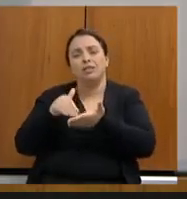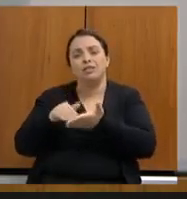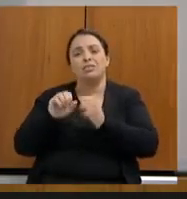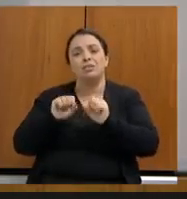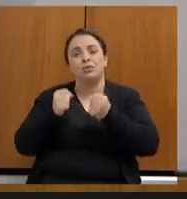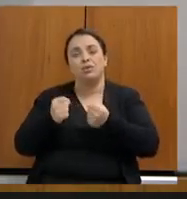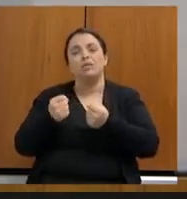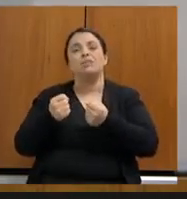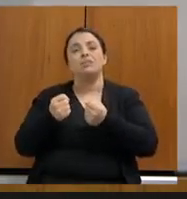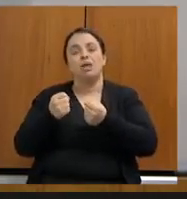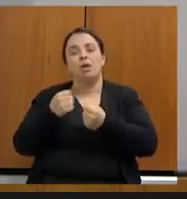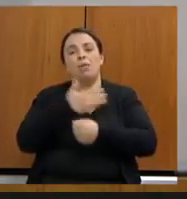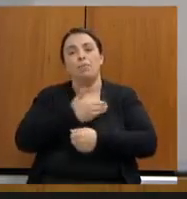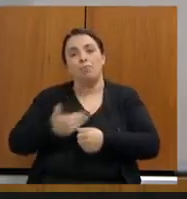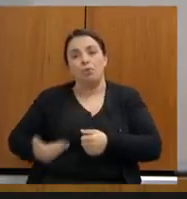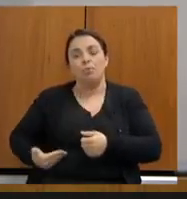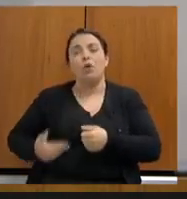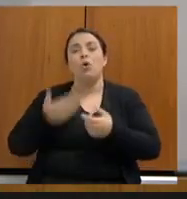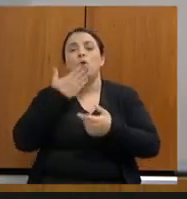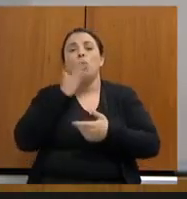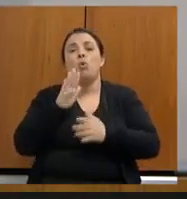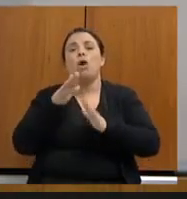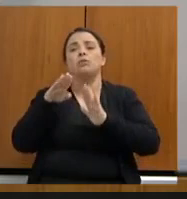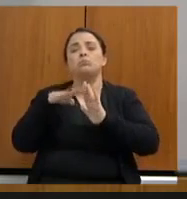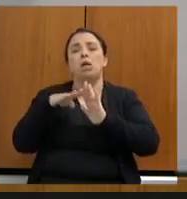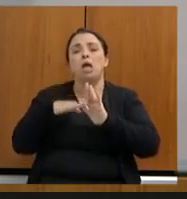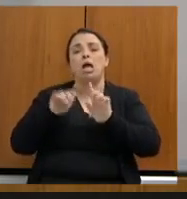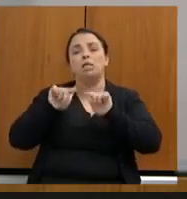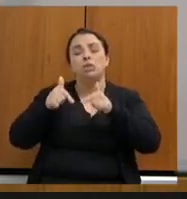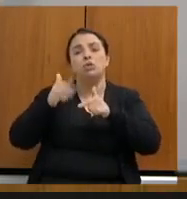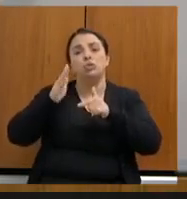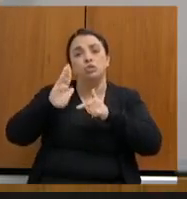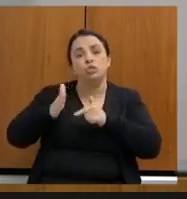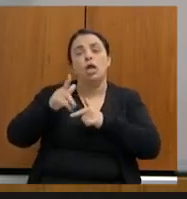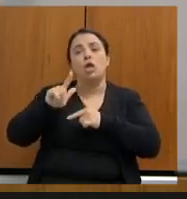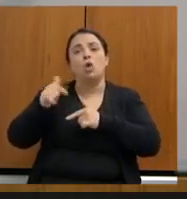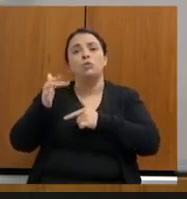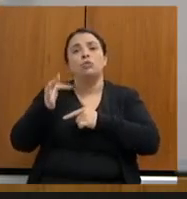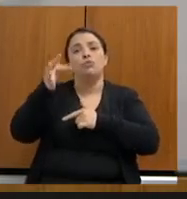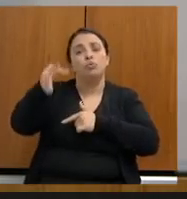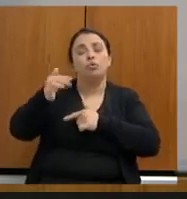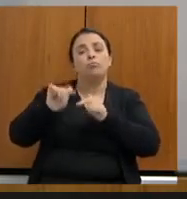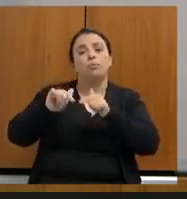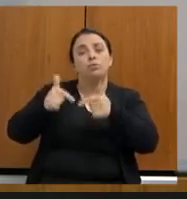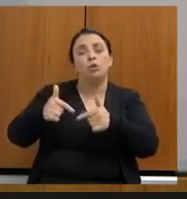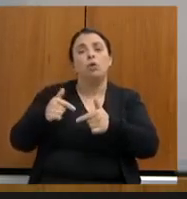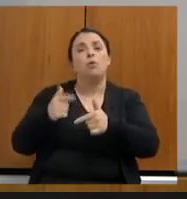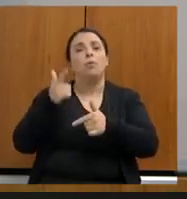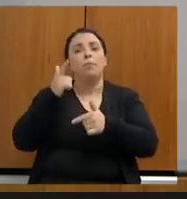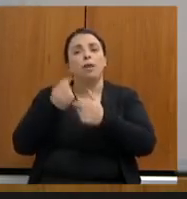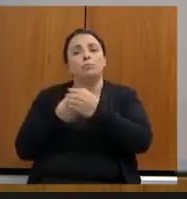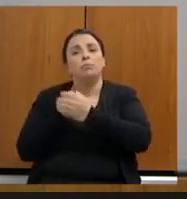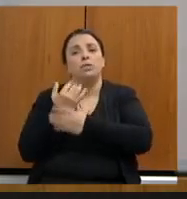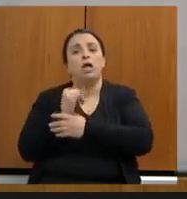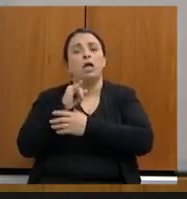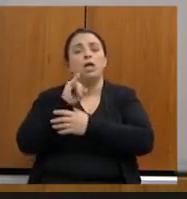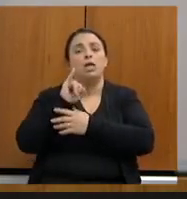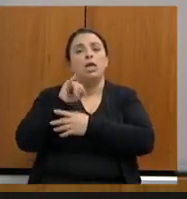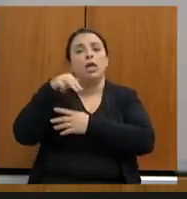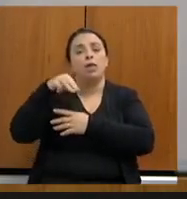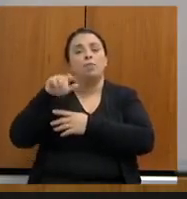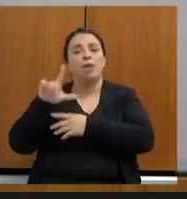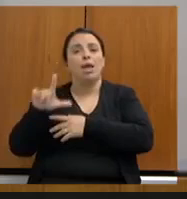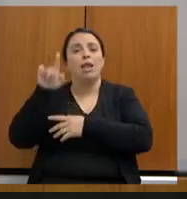das medidas já tomadas e aquelas que estão em andamento e o cronograma de atividades da secretaria para implementação do Instituto Médico Legal em Ipatinga